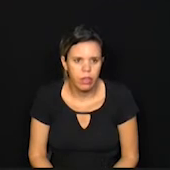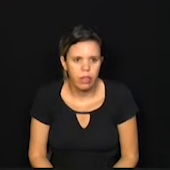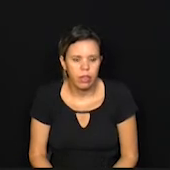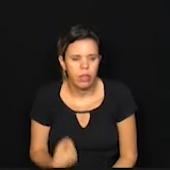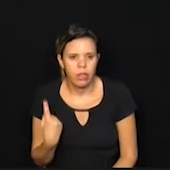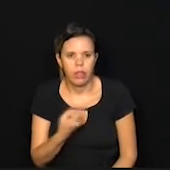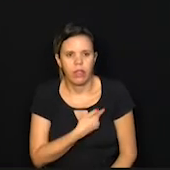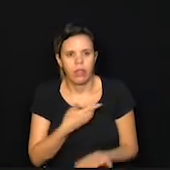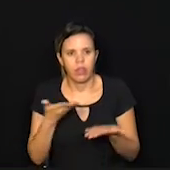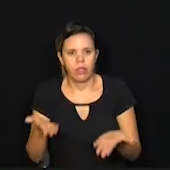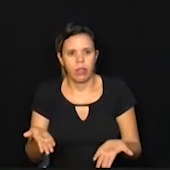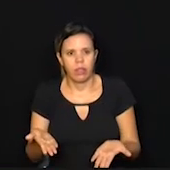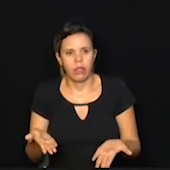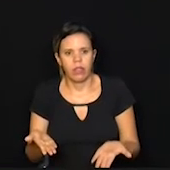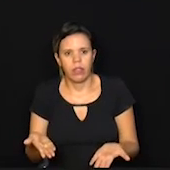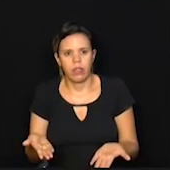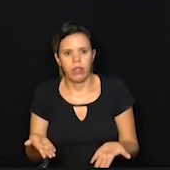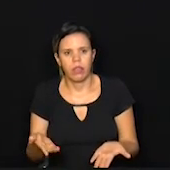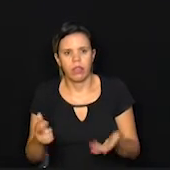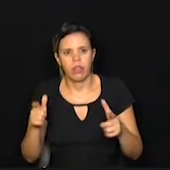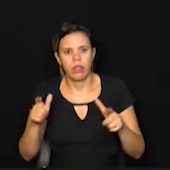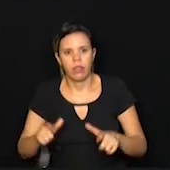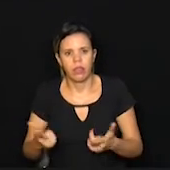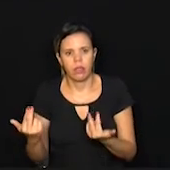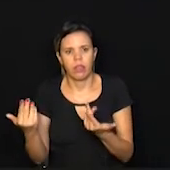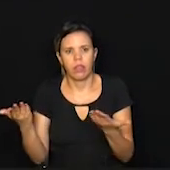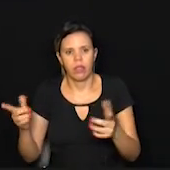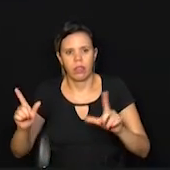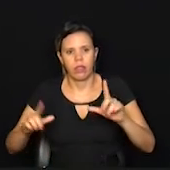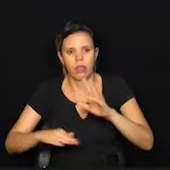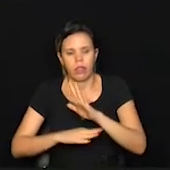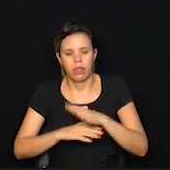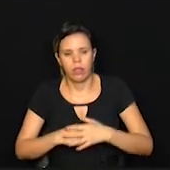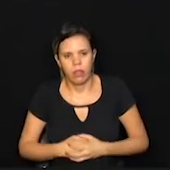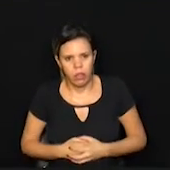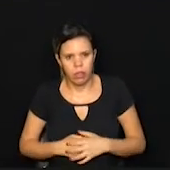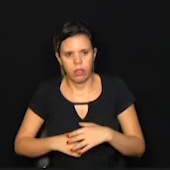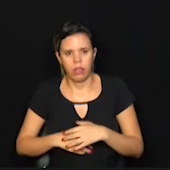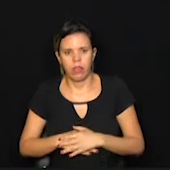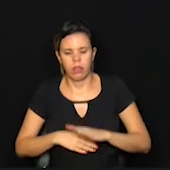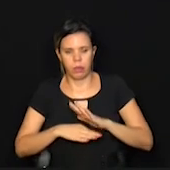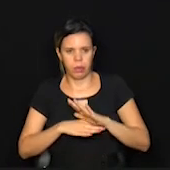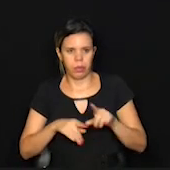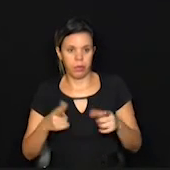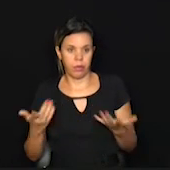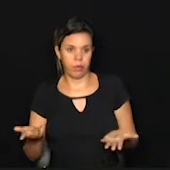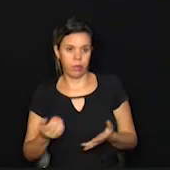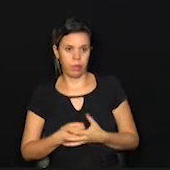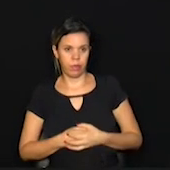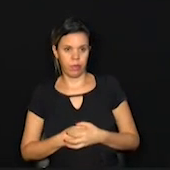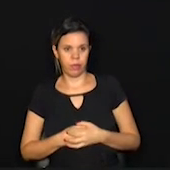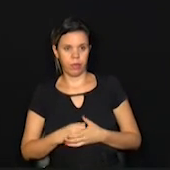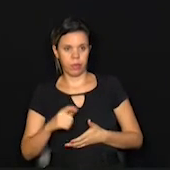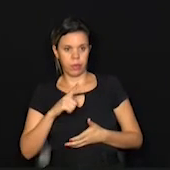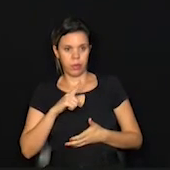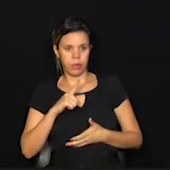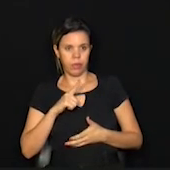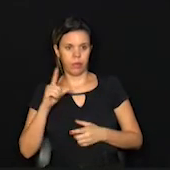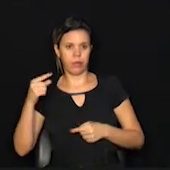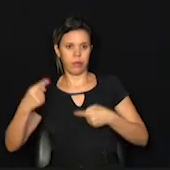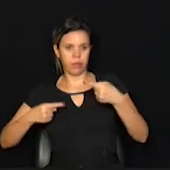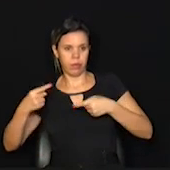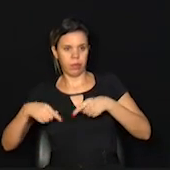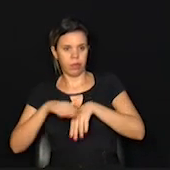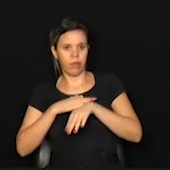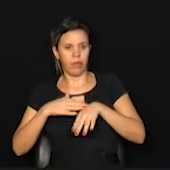isso né a gente garantir que o espaço como esses da TV Câmara da Câmara Municipal it tem um tem um debate